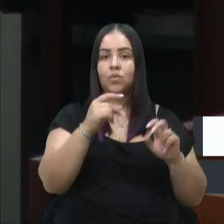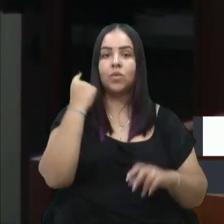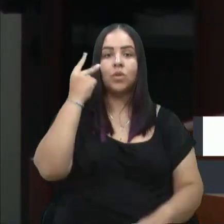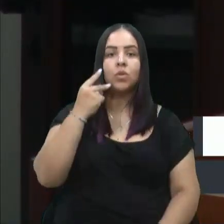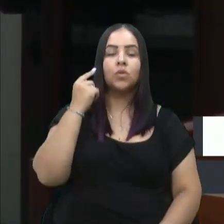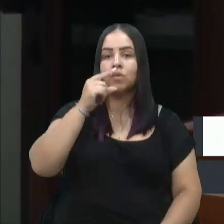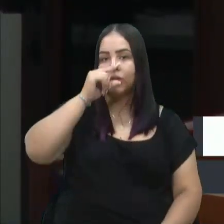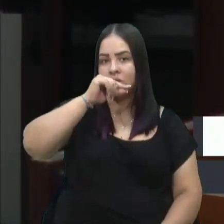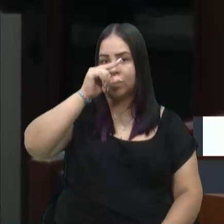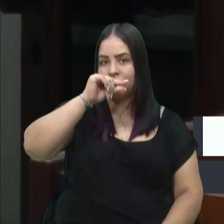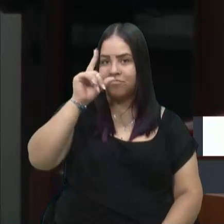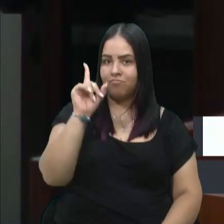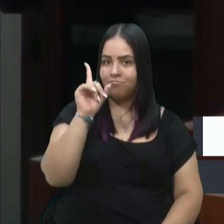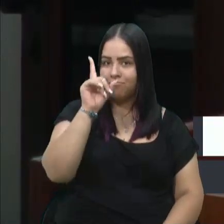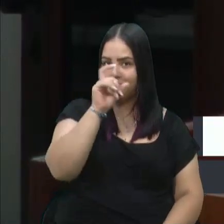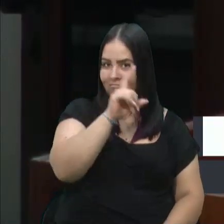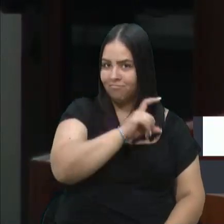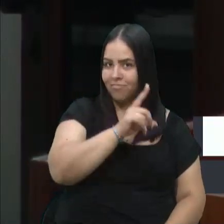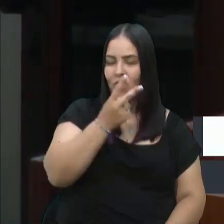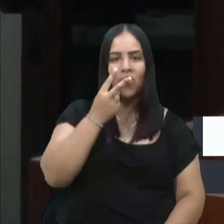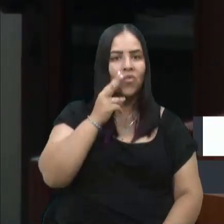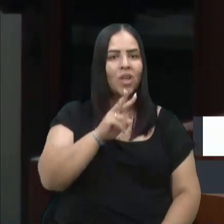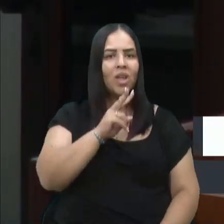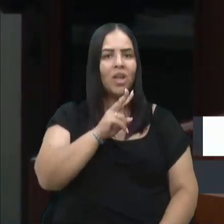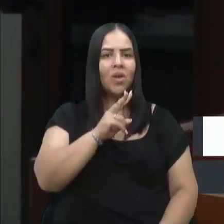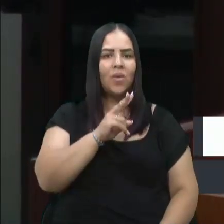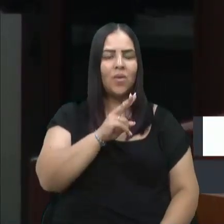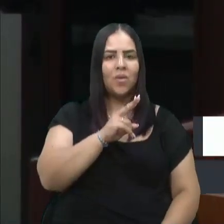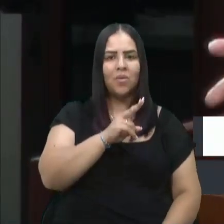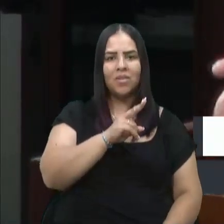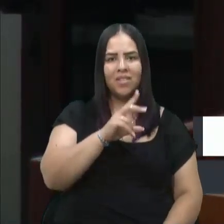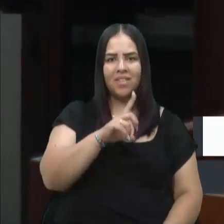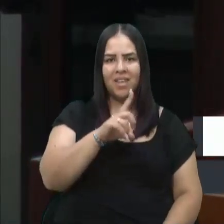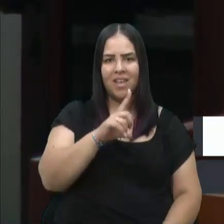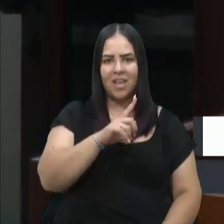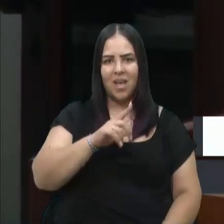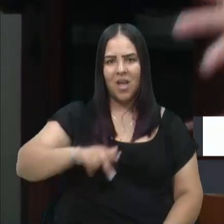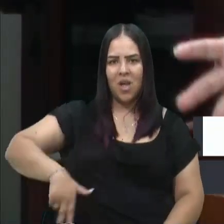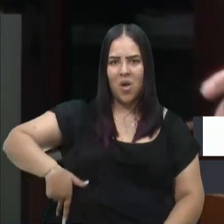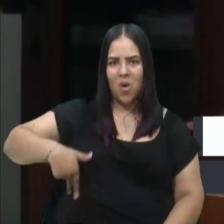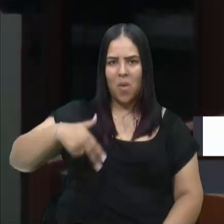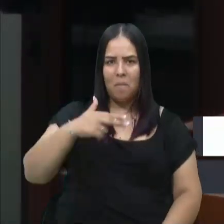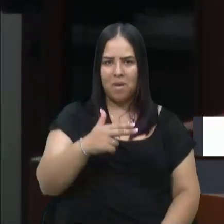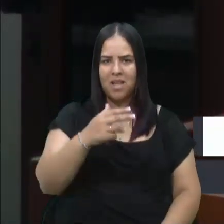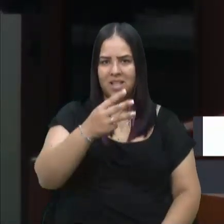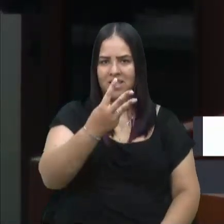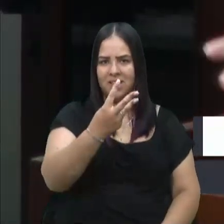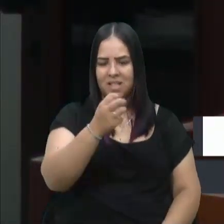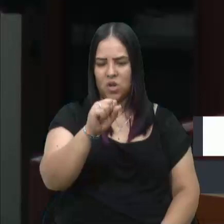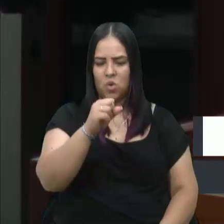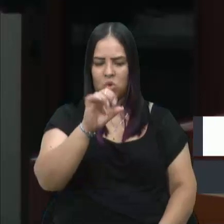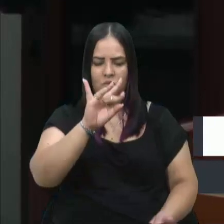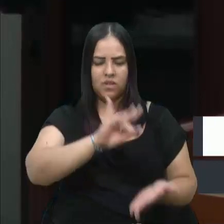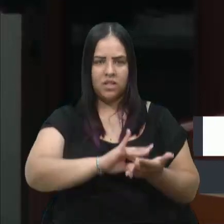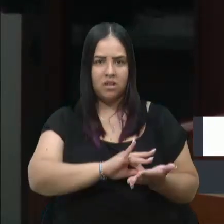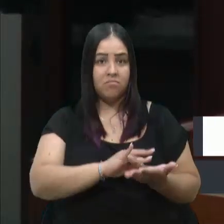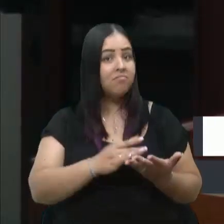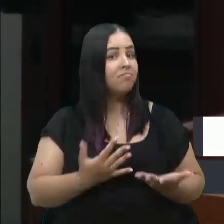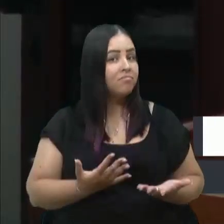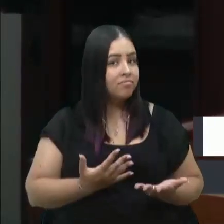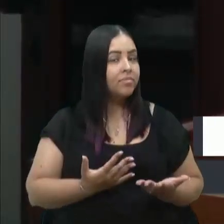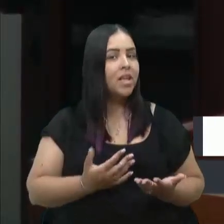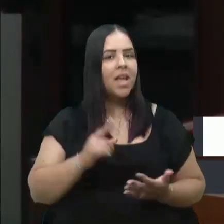Fantinella. Dificilmente tu vê o bandido com um revólver 38 registrado, alguma coisa desse tipo.